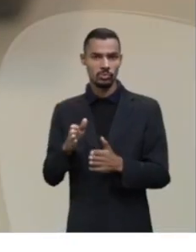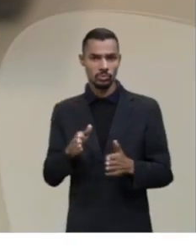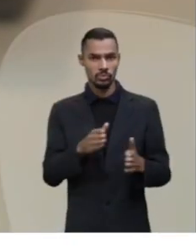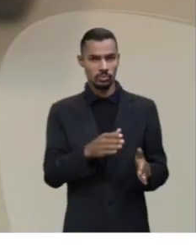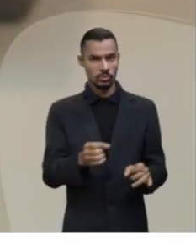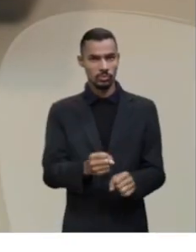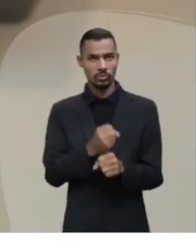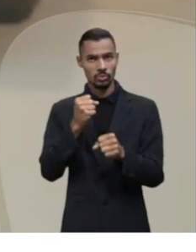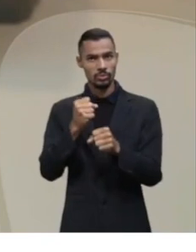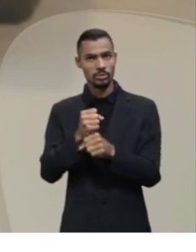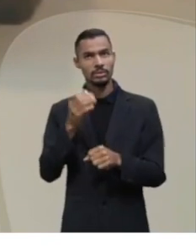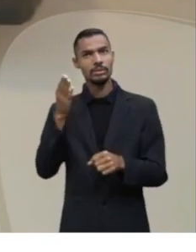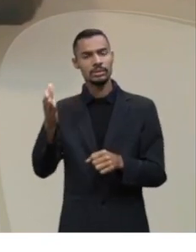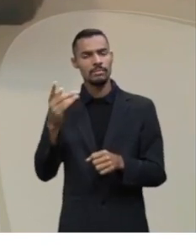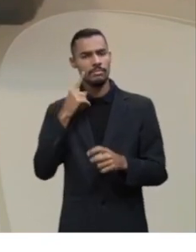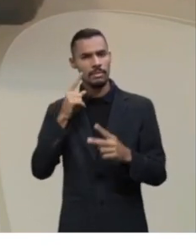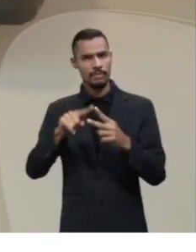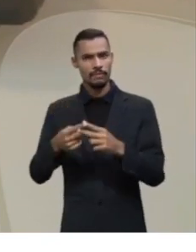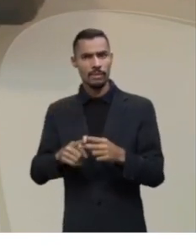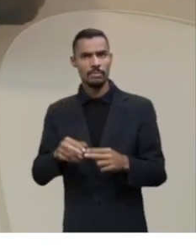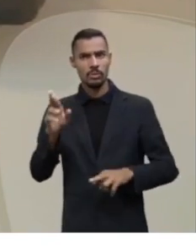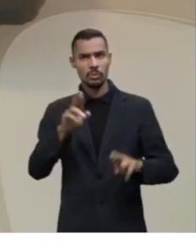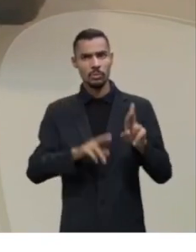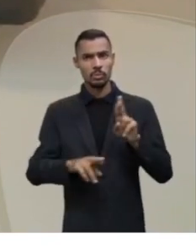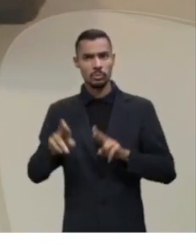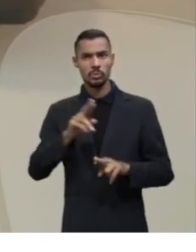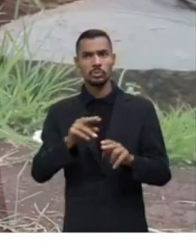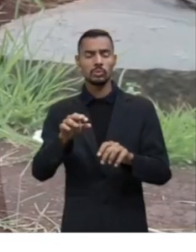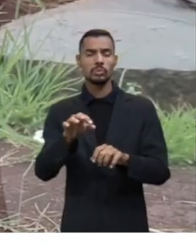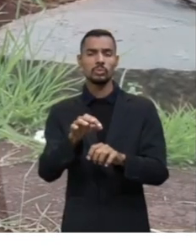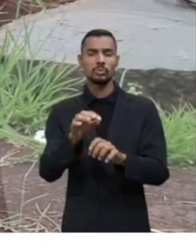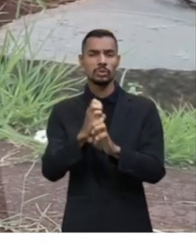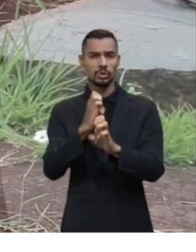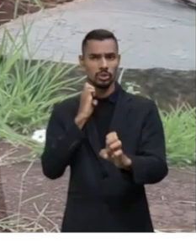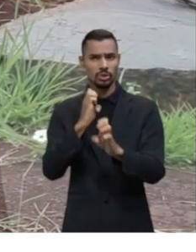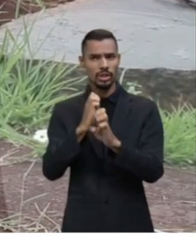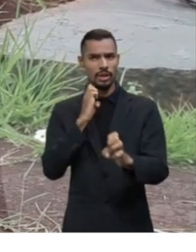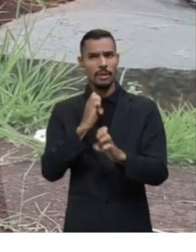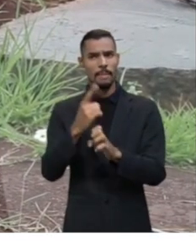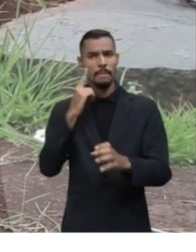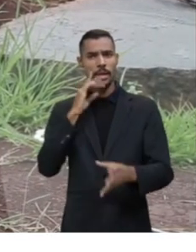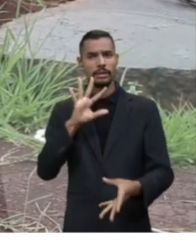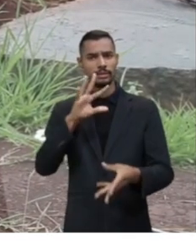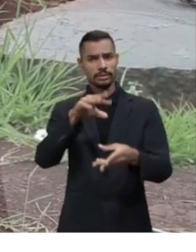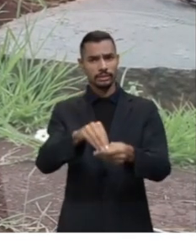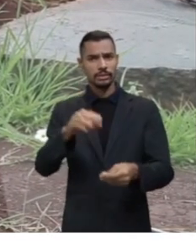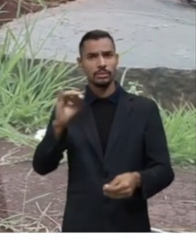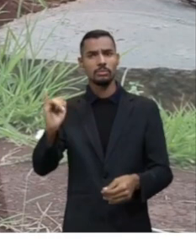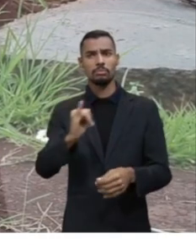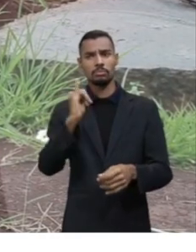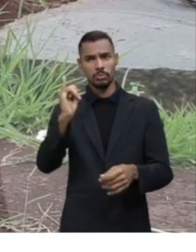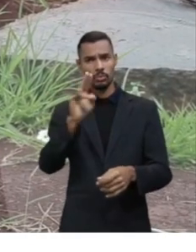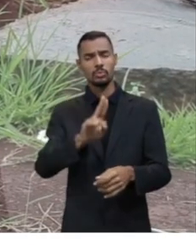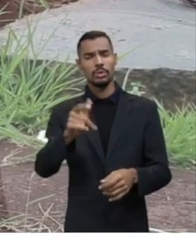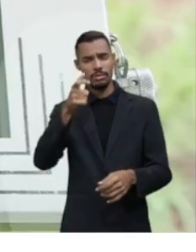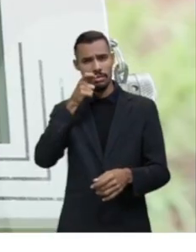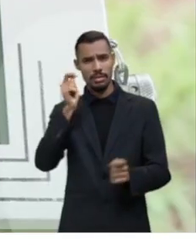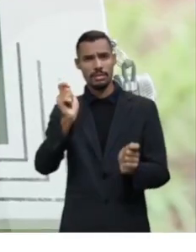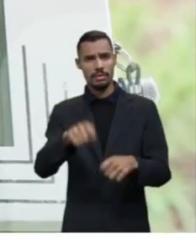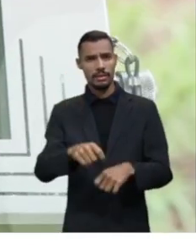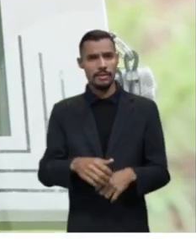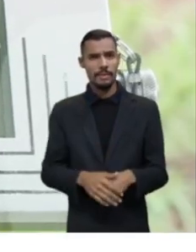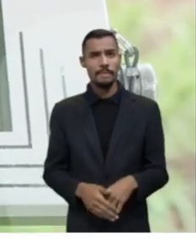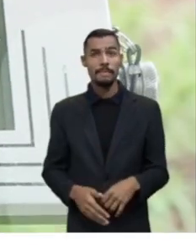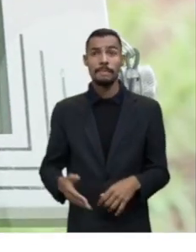civil. Dentre essas ferramentas de controle de qualidade que o engenheiro cita, o ensaio de integridade tem uma aplicação bem interessante.